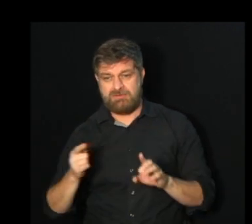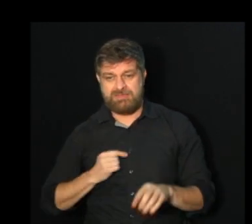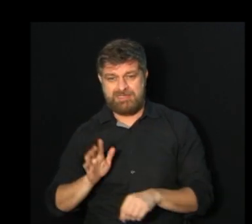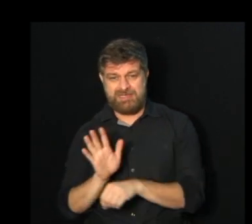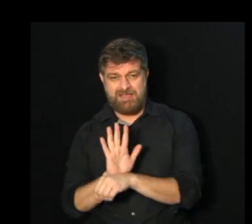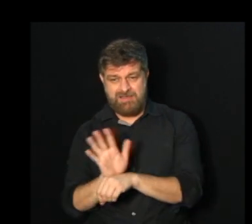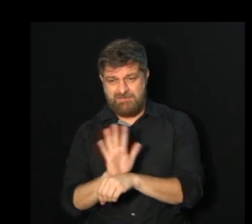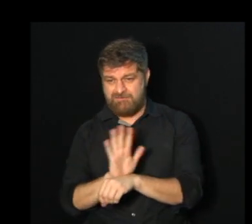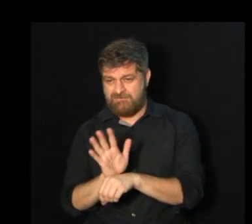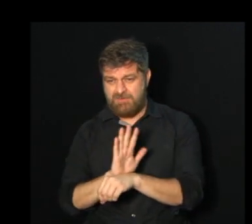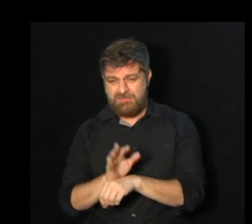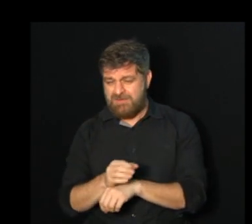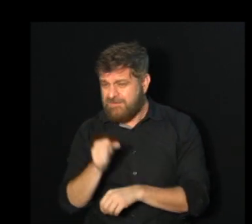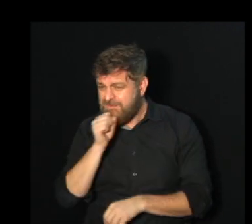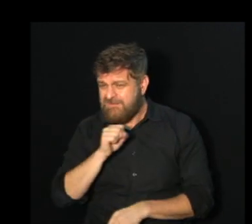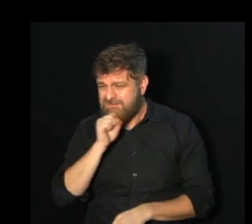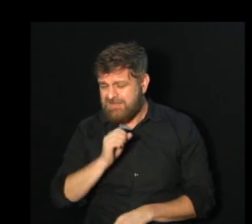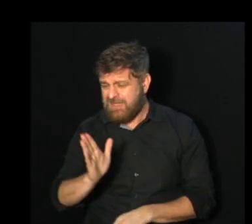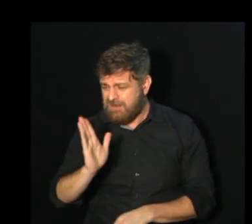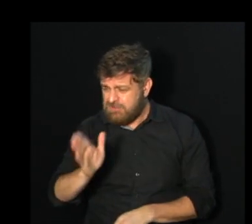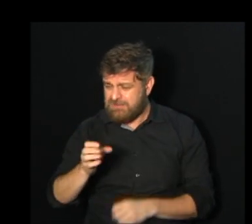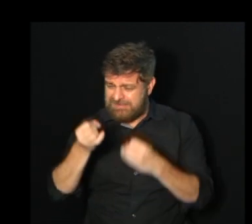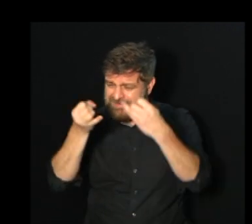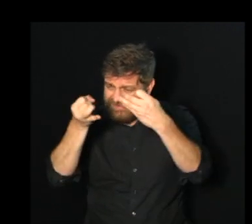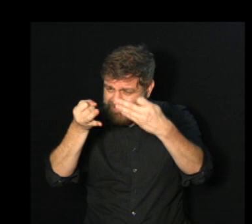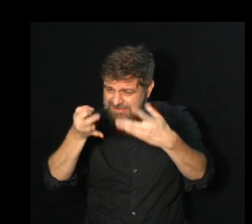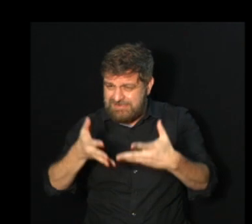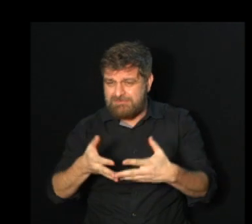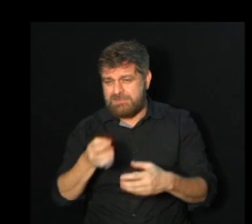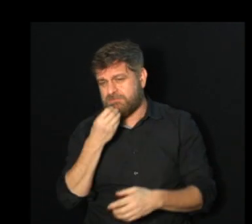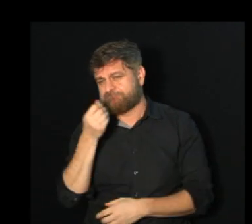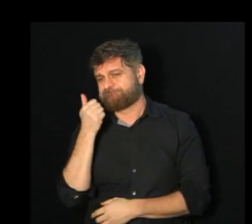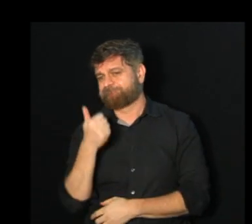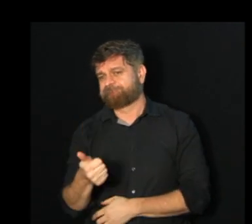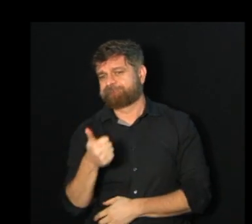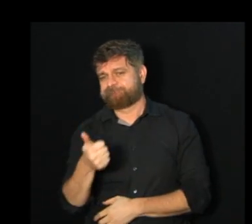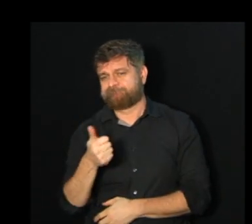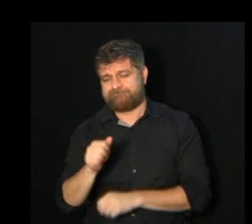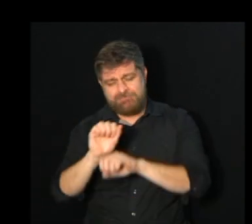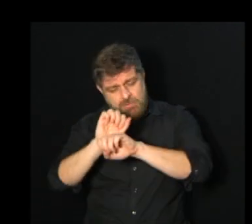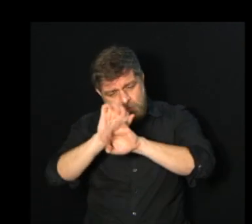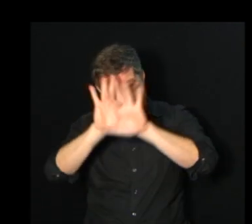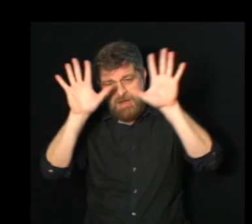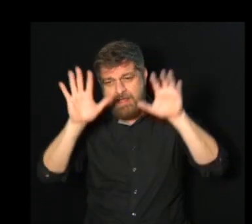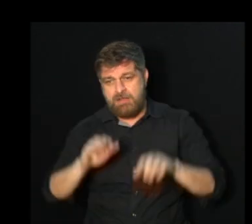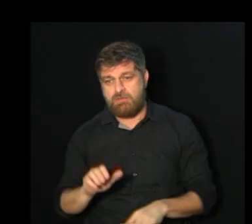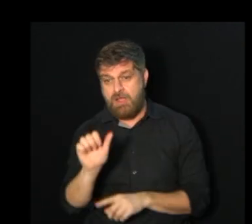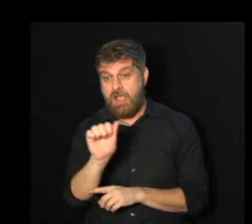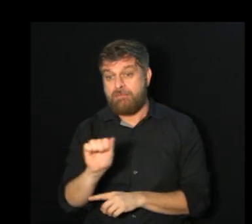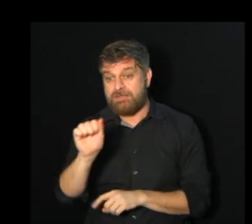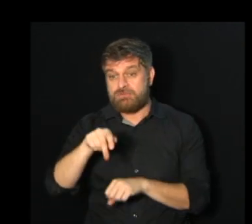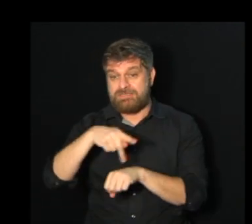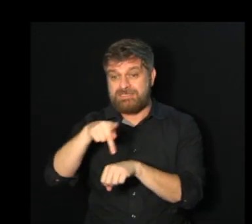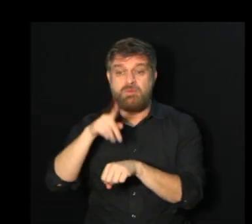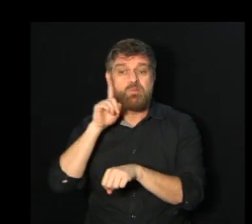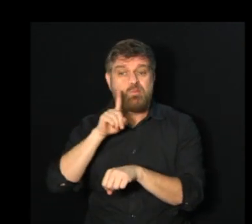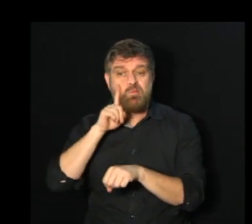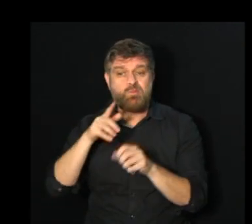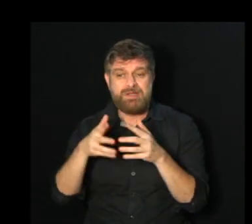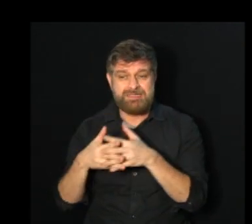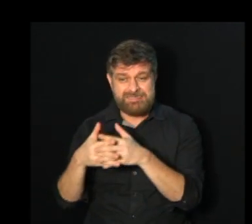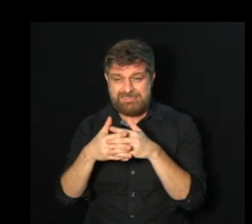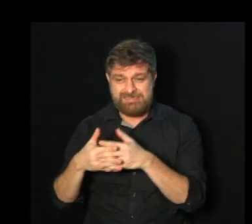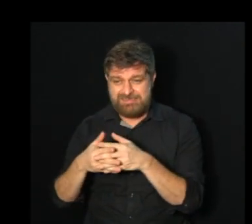aqui que não é novo, mas explica muito bem. É um filme de uma associação americana, ele vai